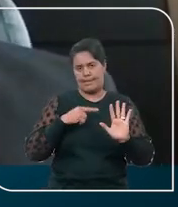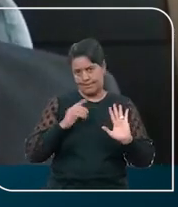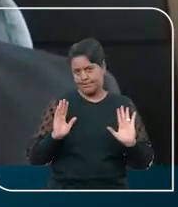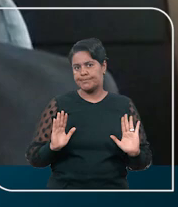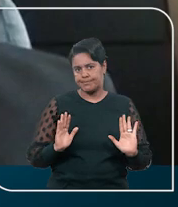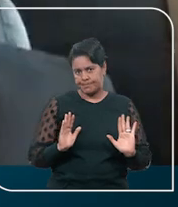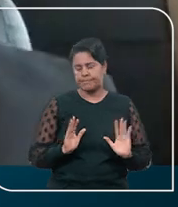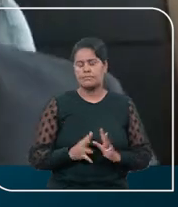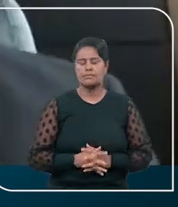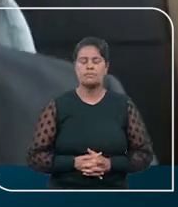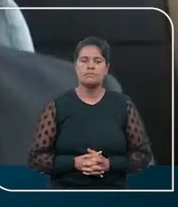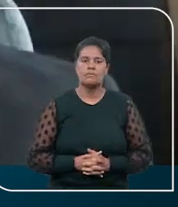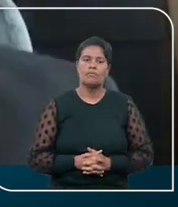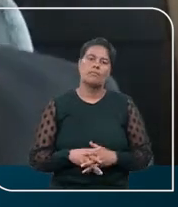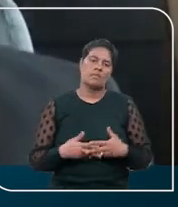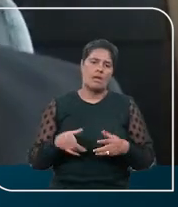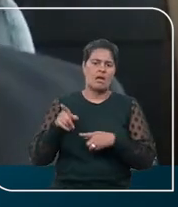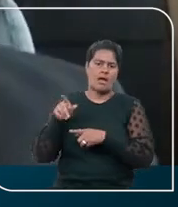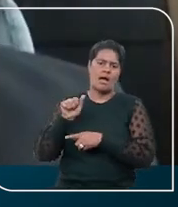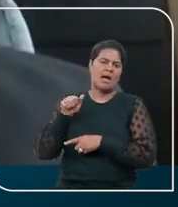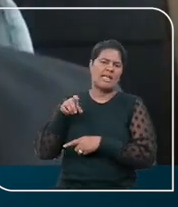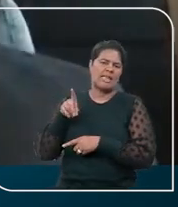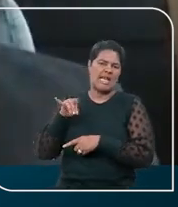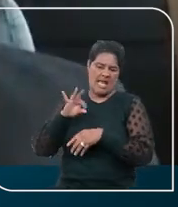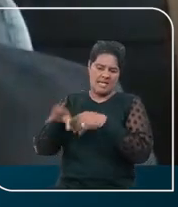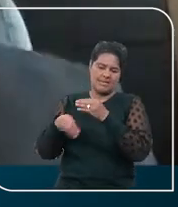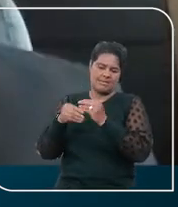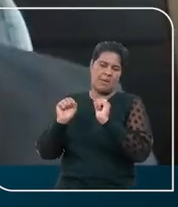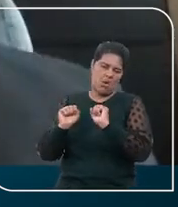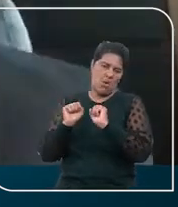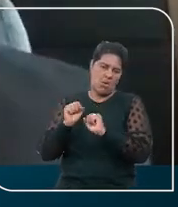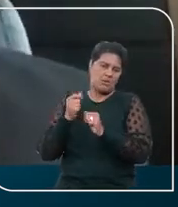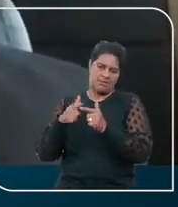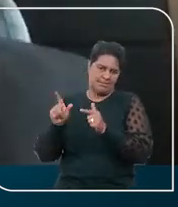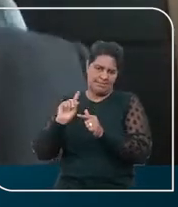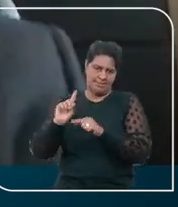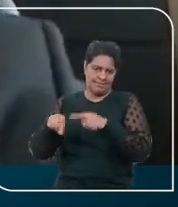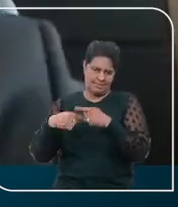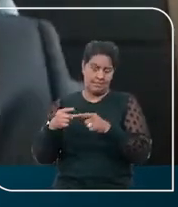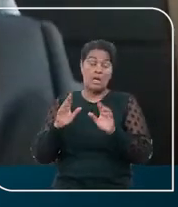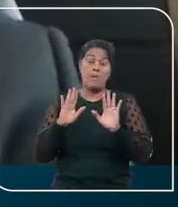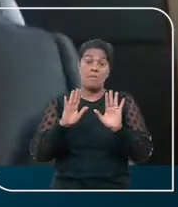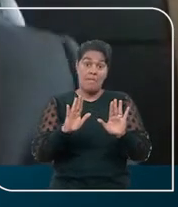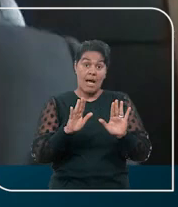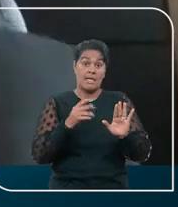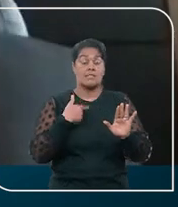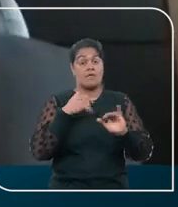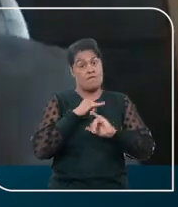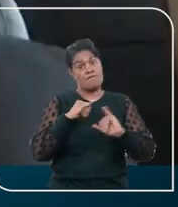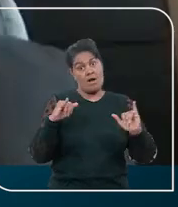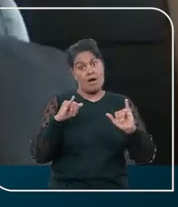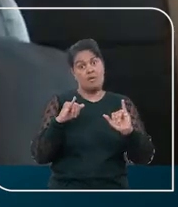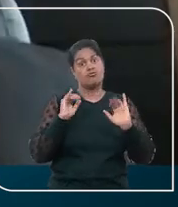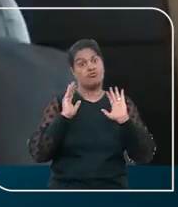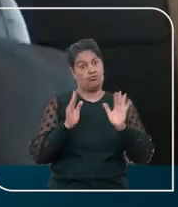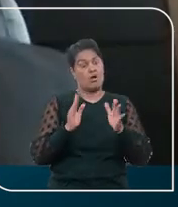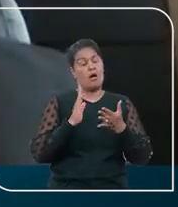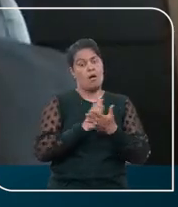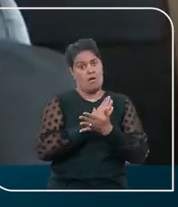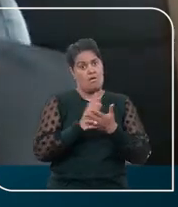aí, a Andrea pode falar sobre algumas atribuições do 1348, mas eu já levanto aqui algumas